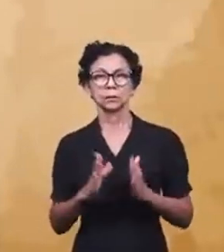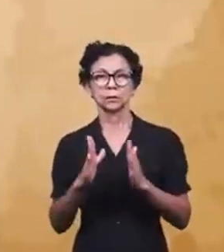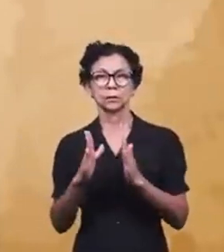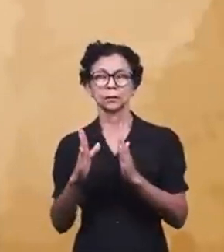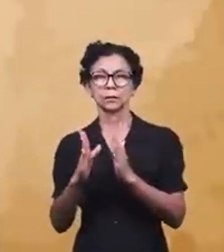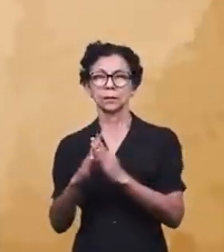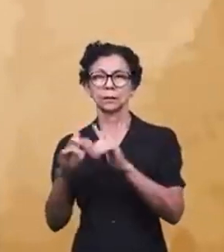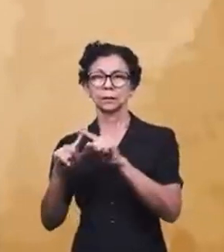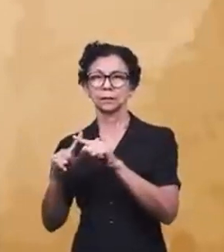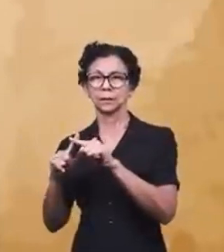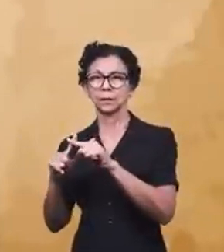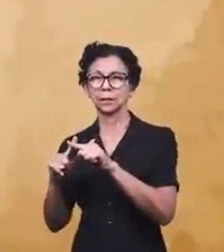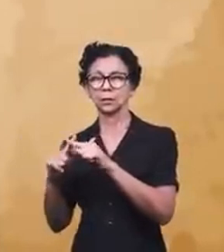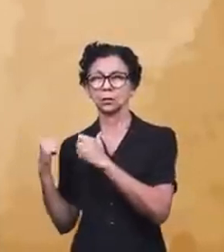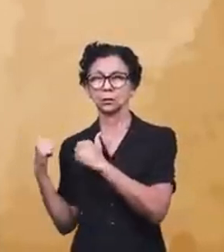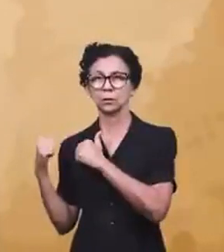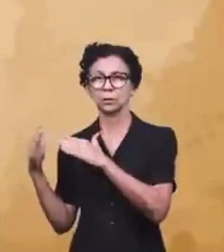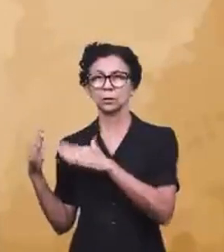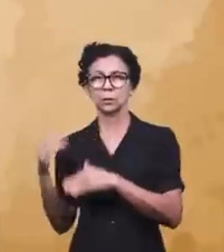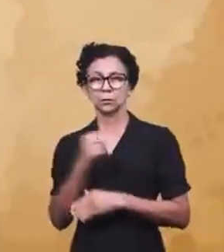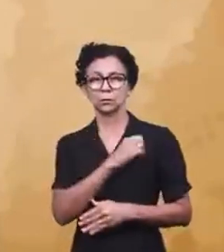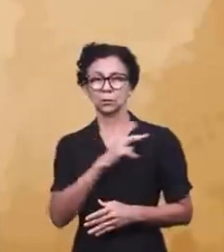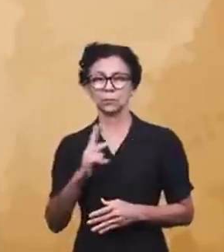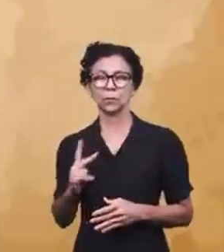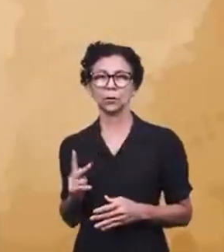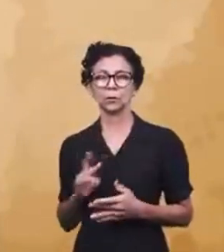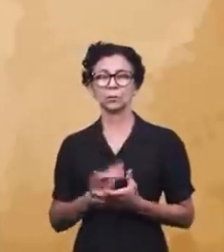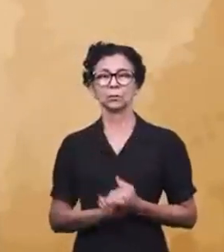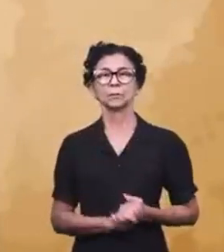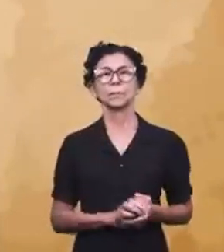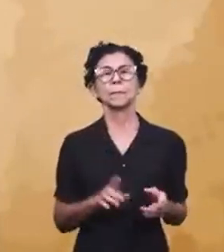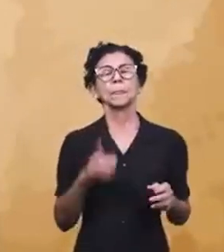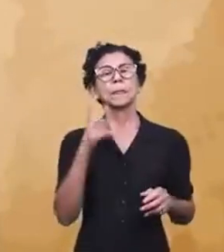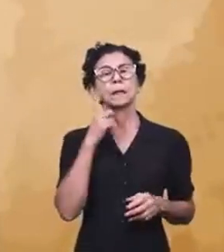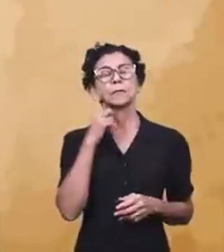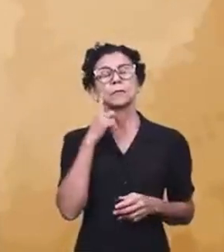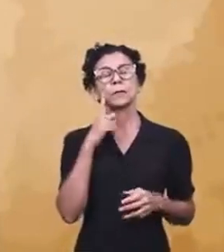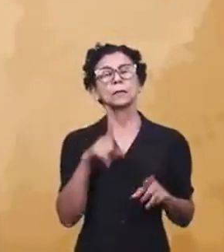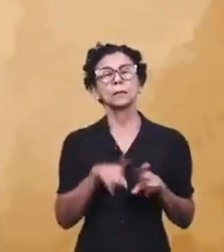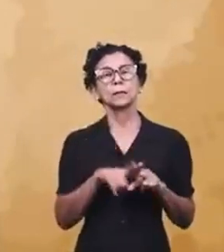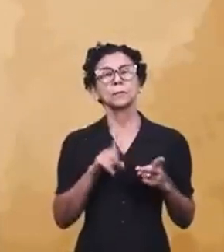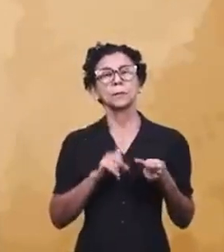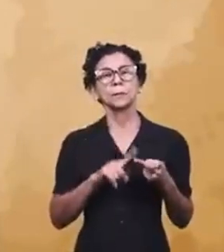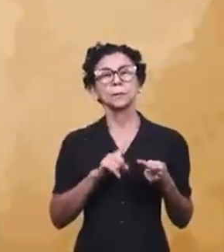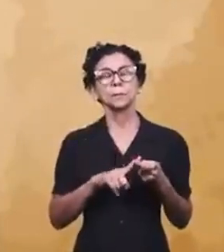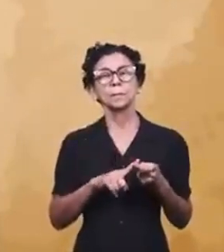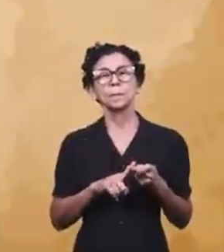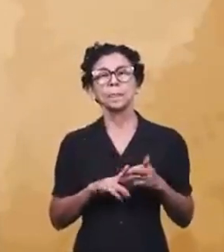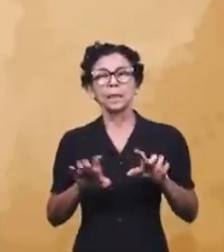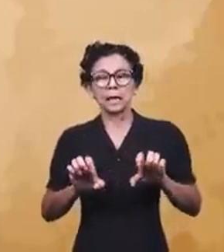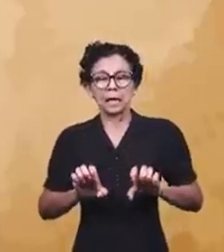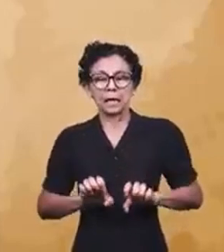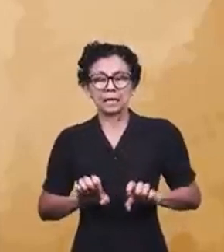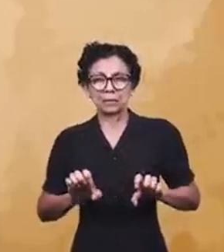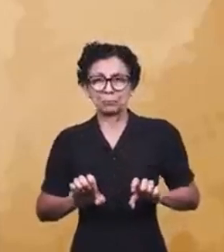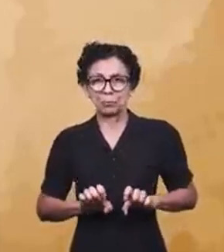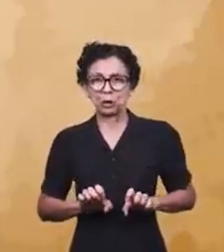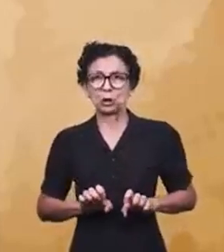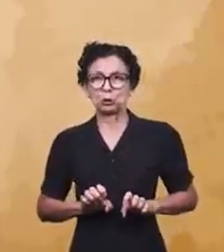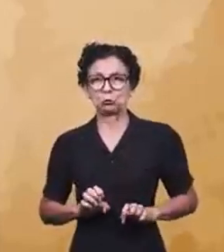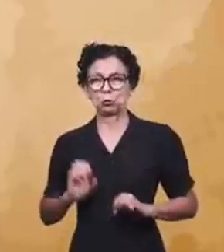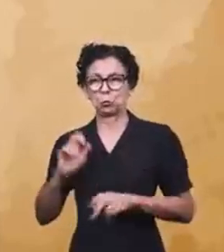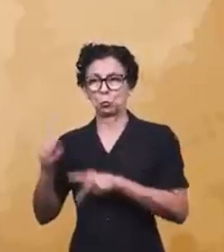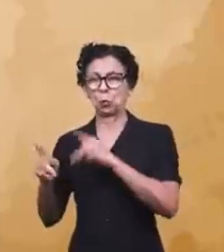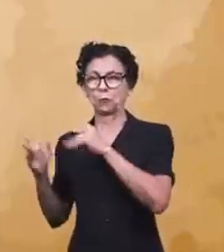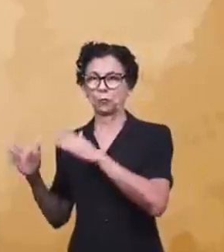Igreja dos Dias dos Apóstolos. A segunda carta, o período profético de Esmirna, a Igreja dos Mártires.